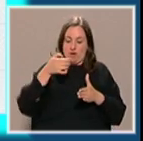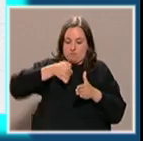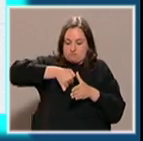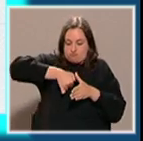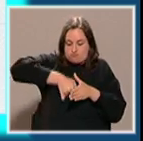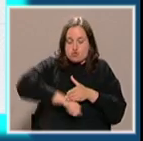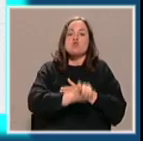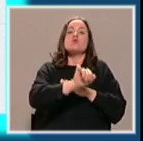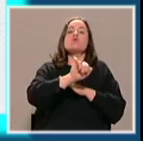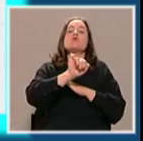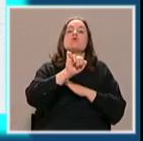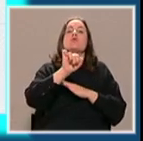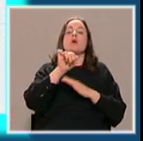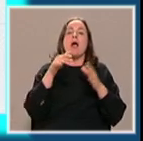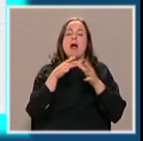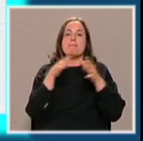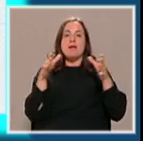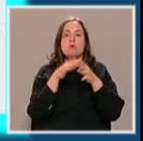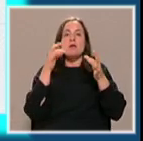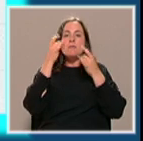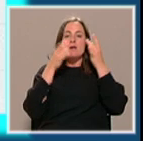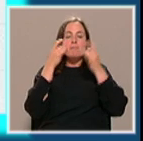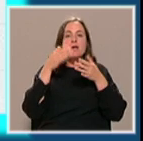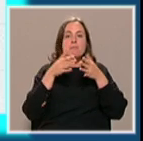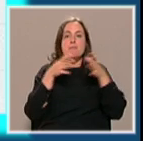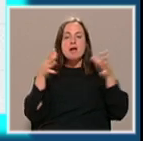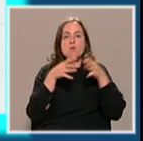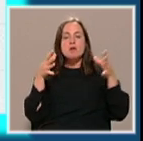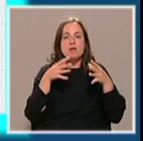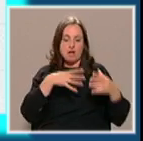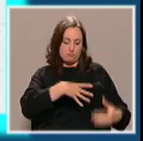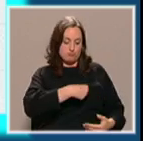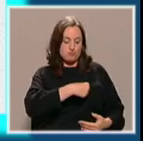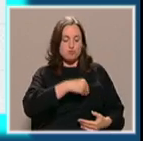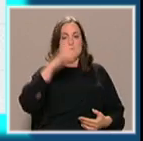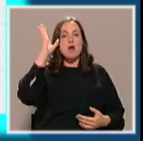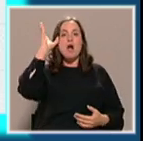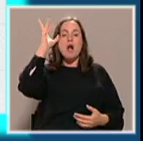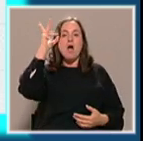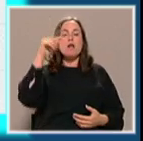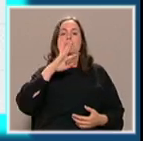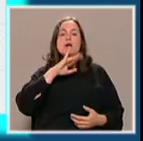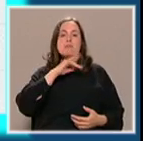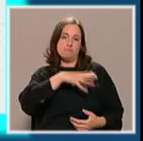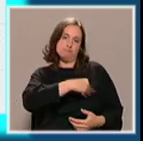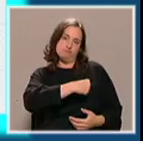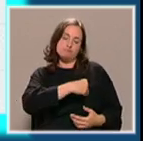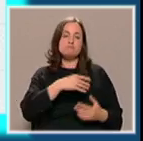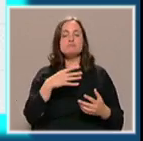ser, grande parte dos bebês são amamentados. Todos os